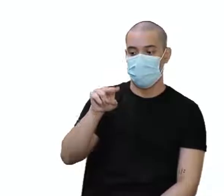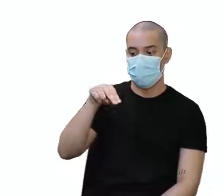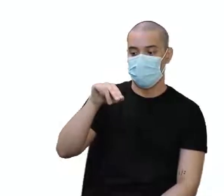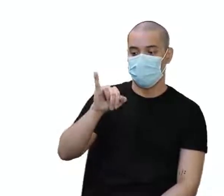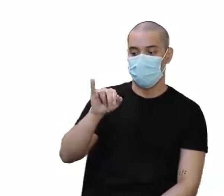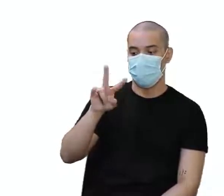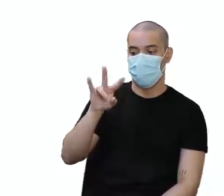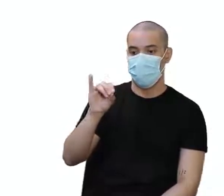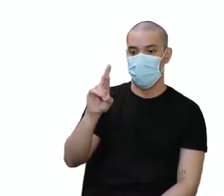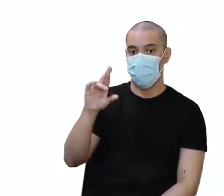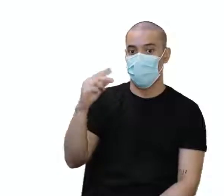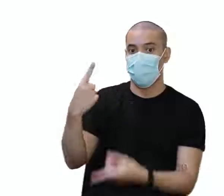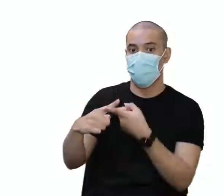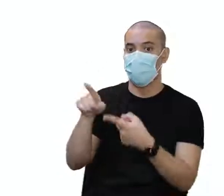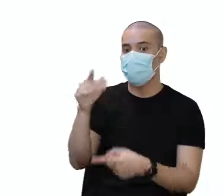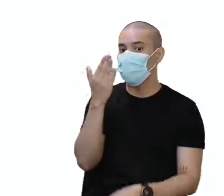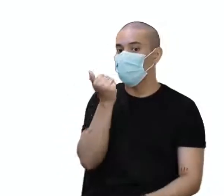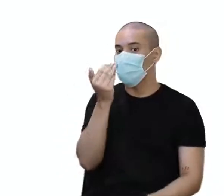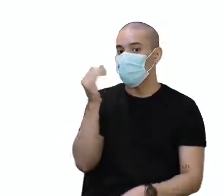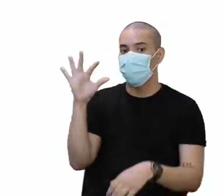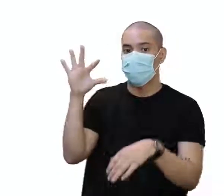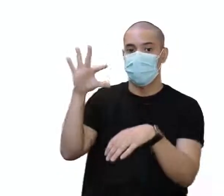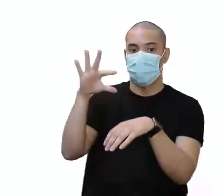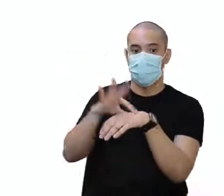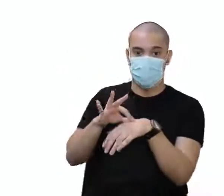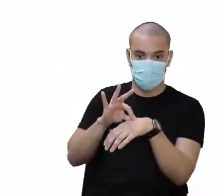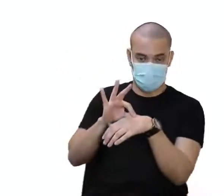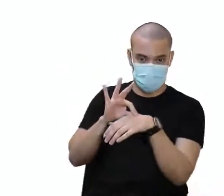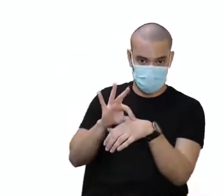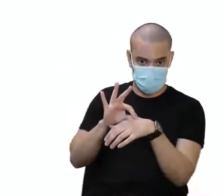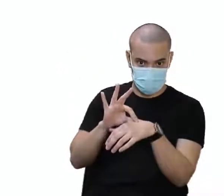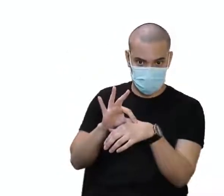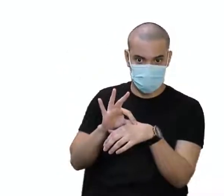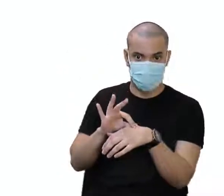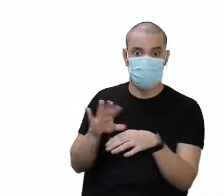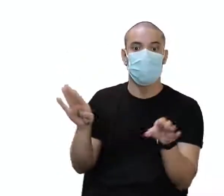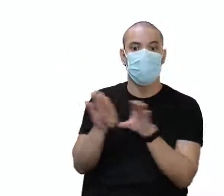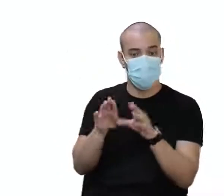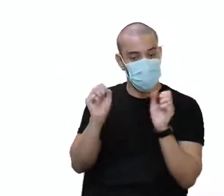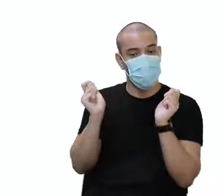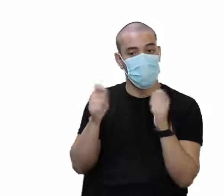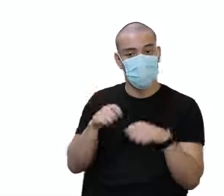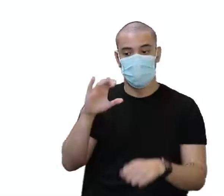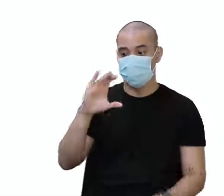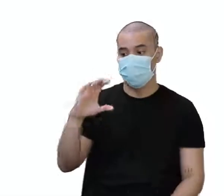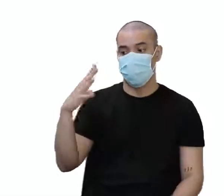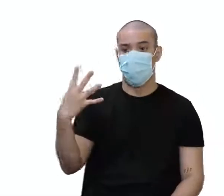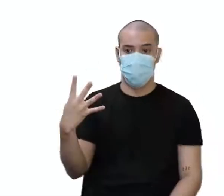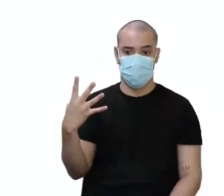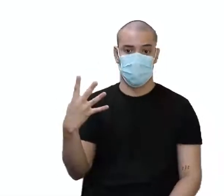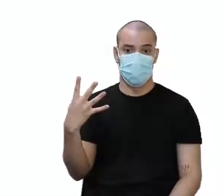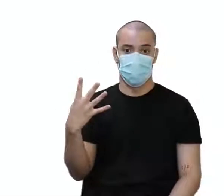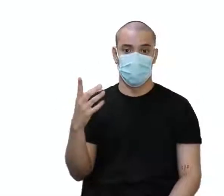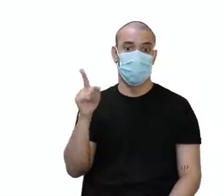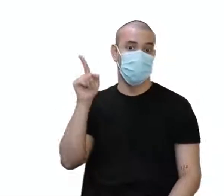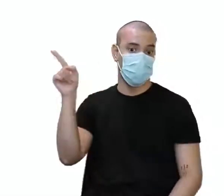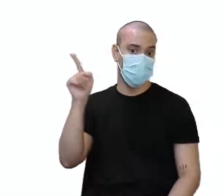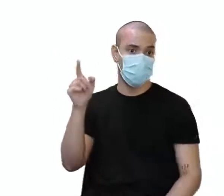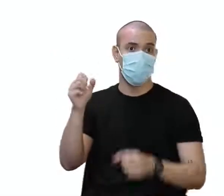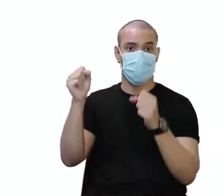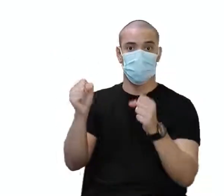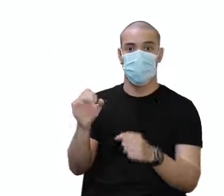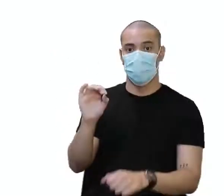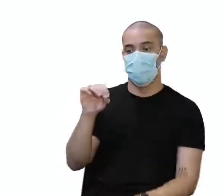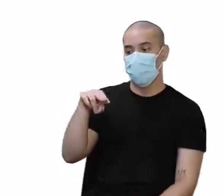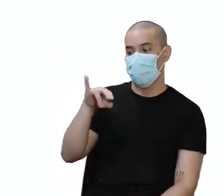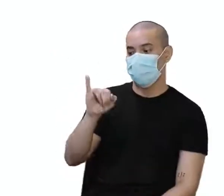Também. E aí eu posso ter um outro consumidor quaternário, tá? Vamos dizer que esse quaternário aí pode ser um